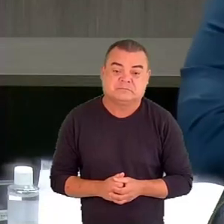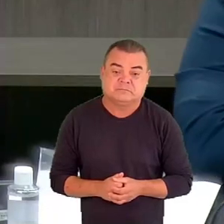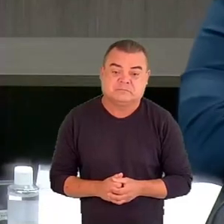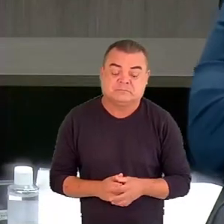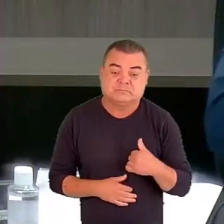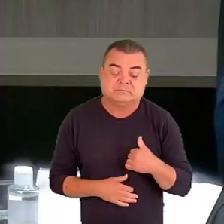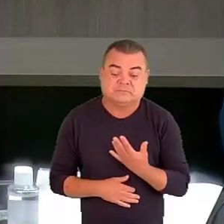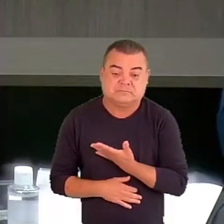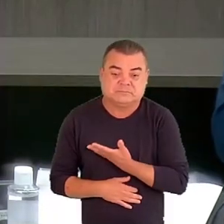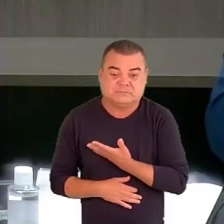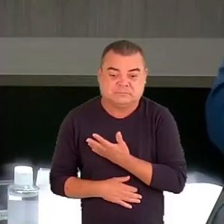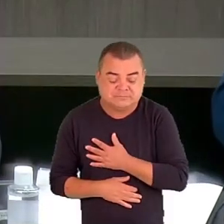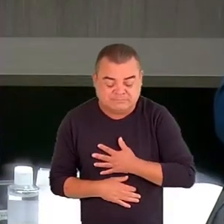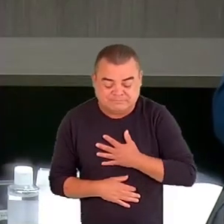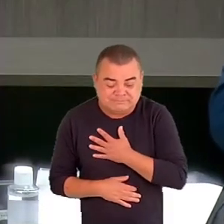Eu gostaria de